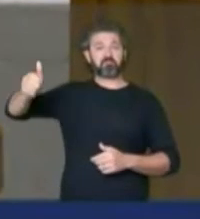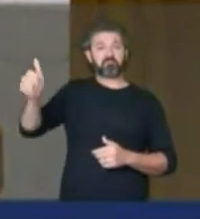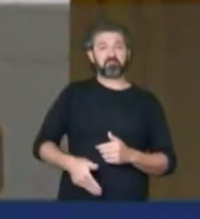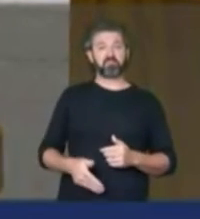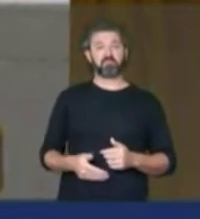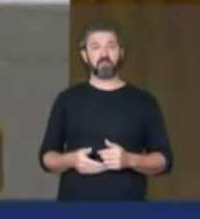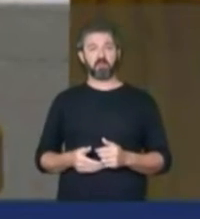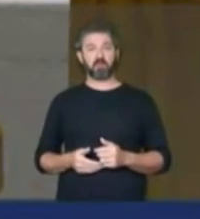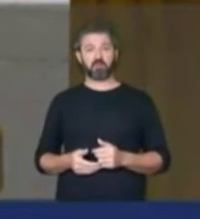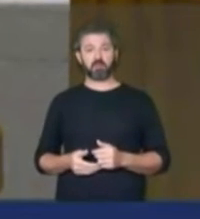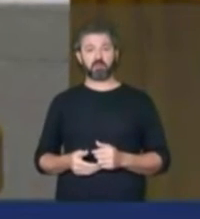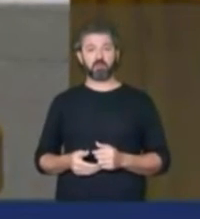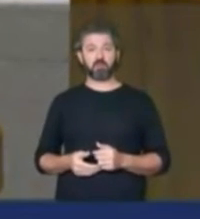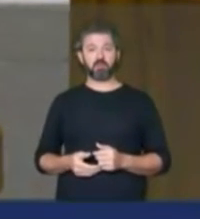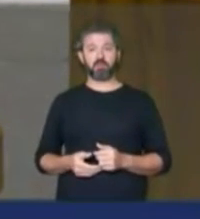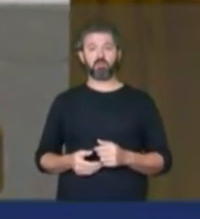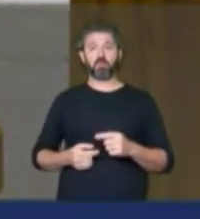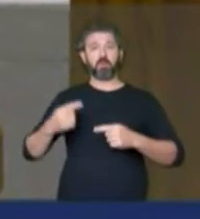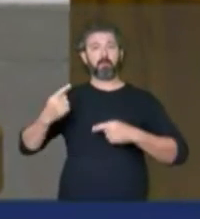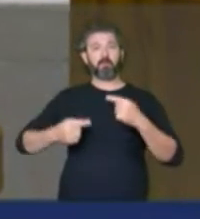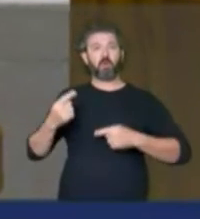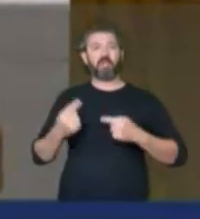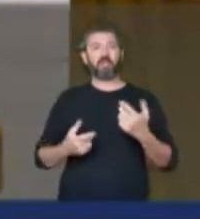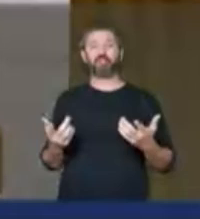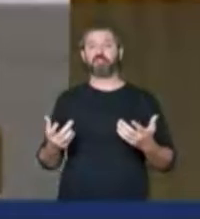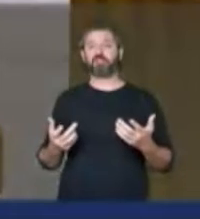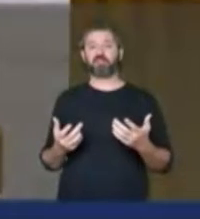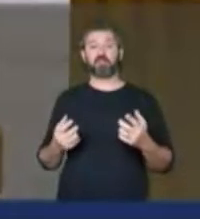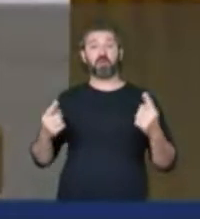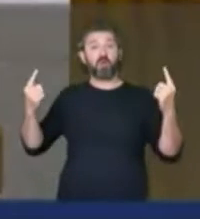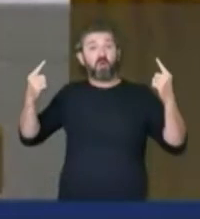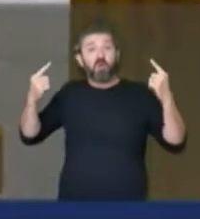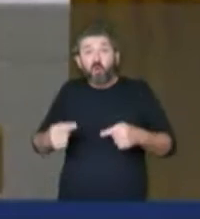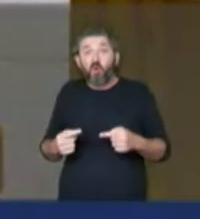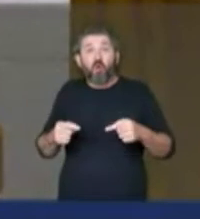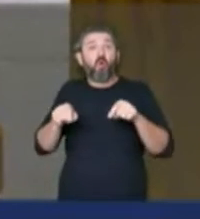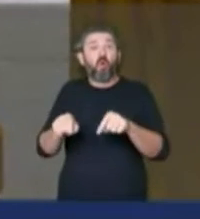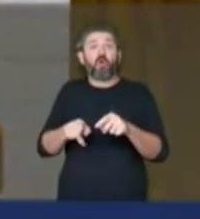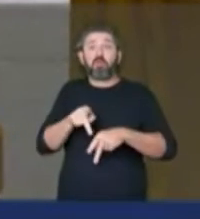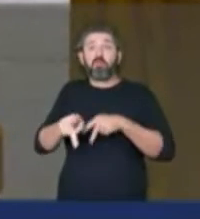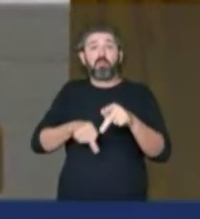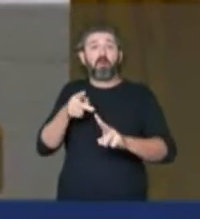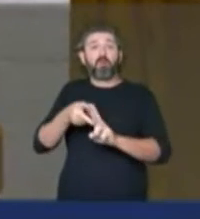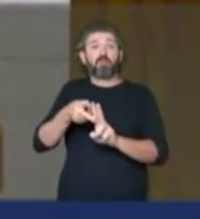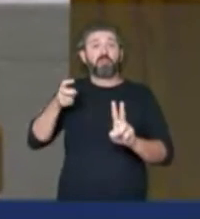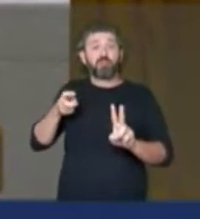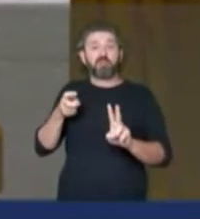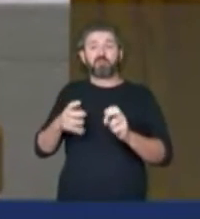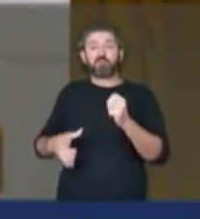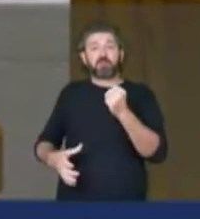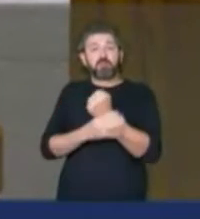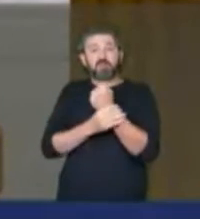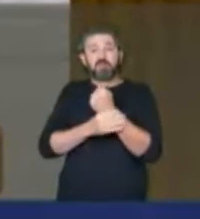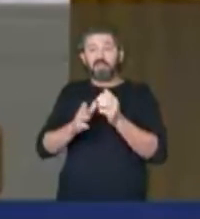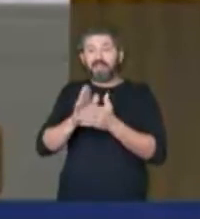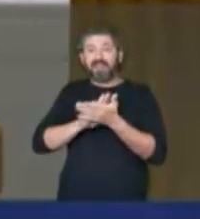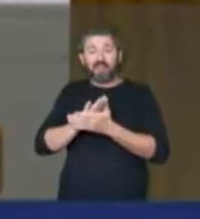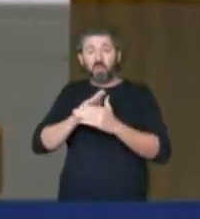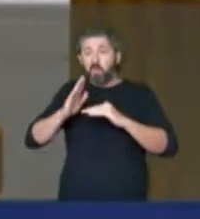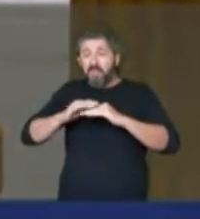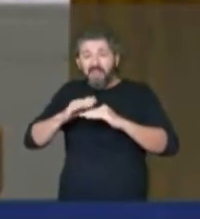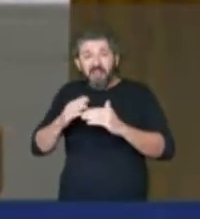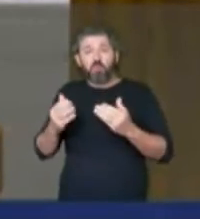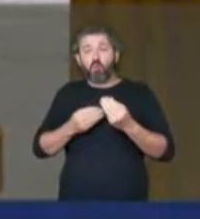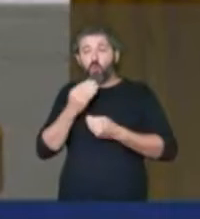desserviço, segue fazendo uma política contra os povos indígenas e que não garante o mínimo